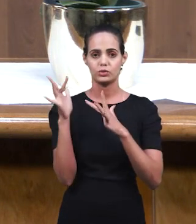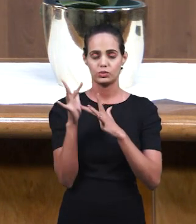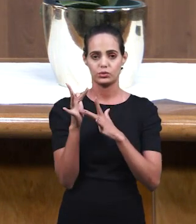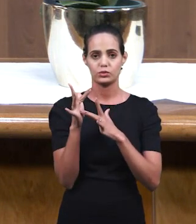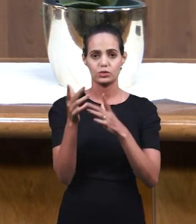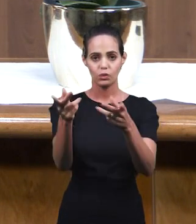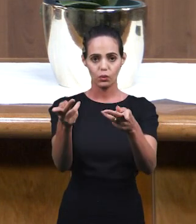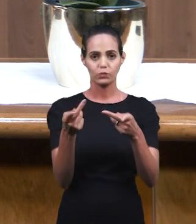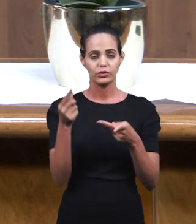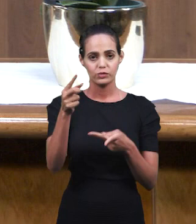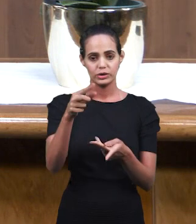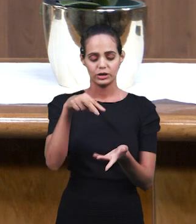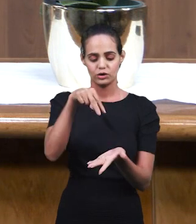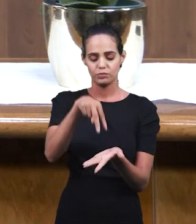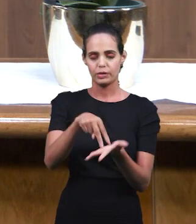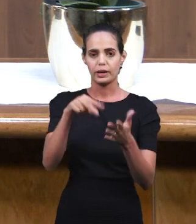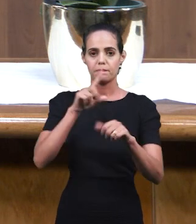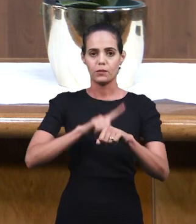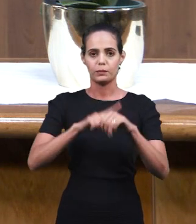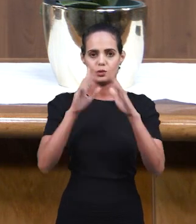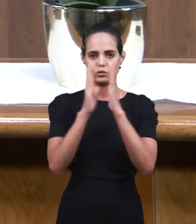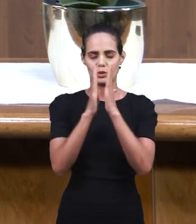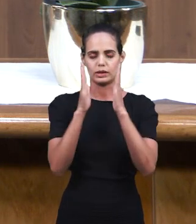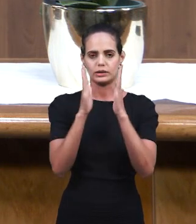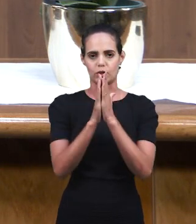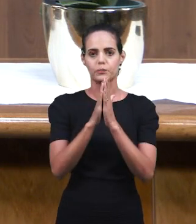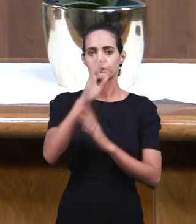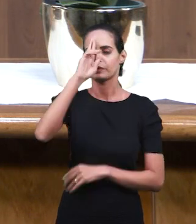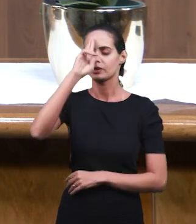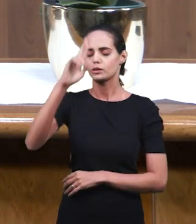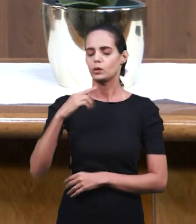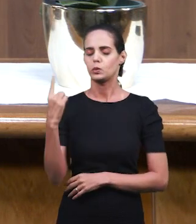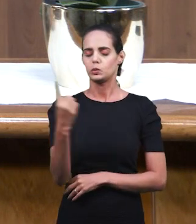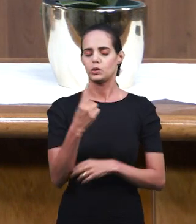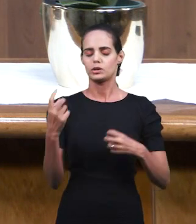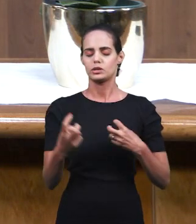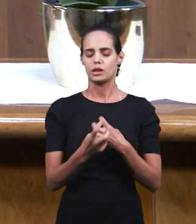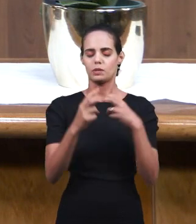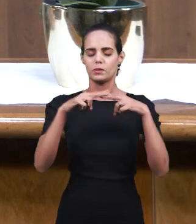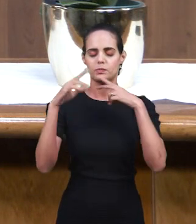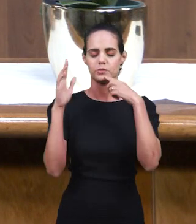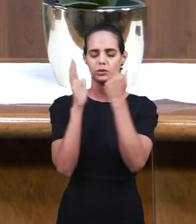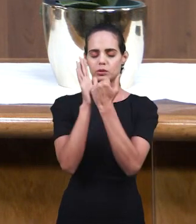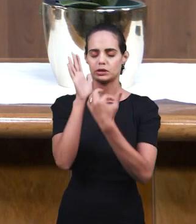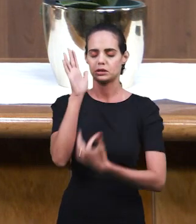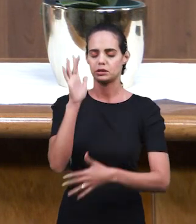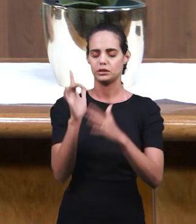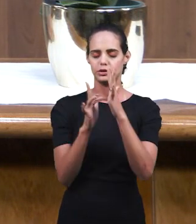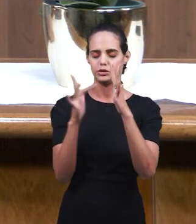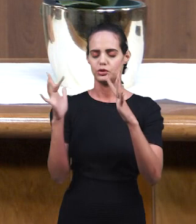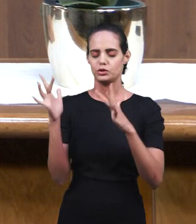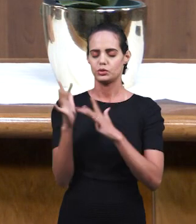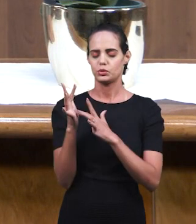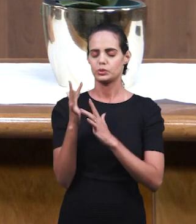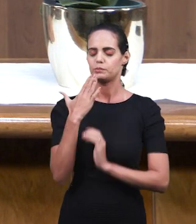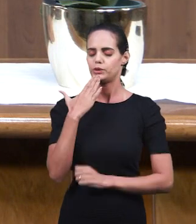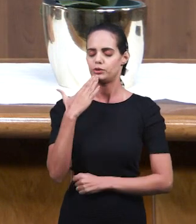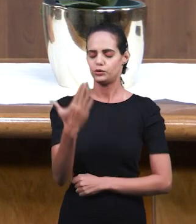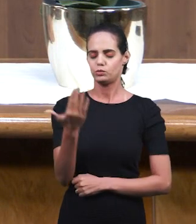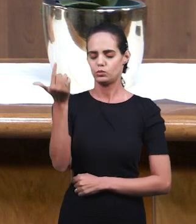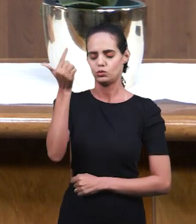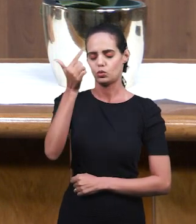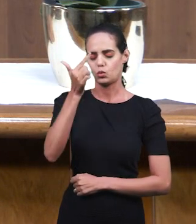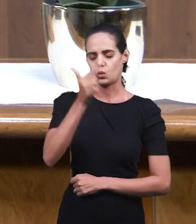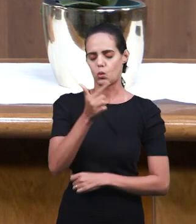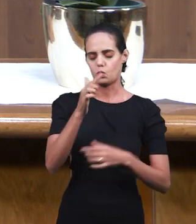pé para esse momento de oração. Senhor, nós clamamos pelo poder que há no sangue de Jesus, pedimos o renovo da comunhão com o Teu Espírito,